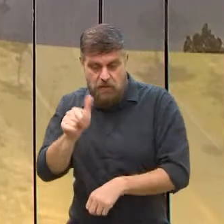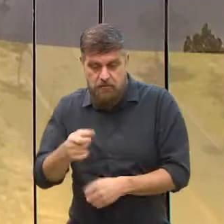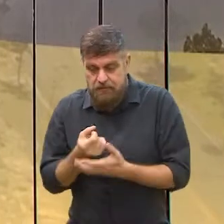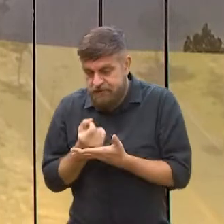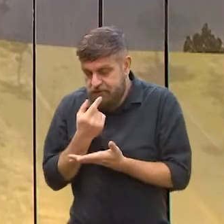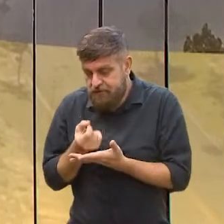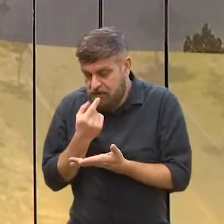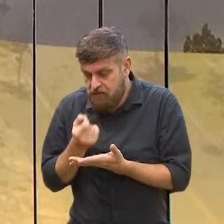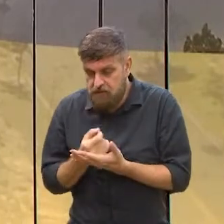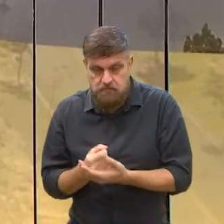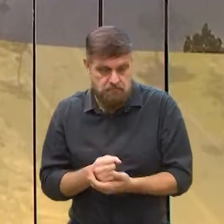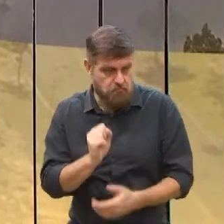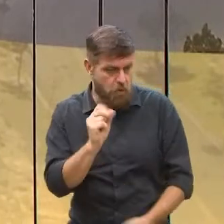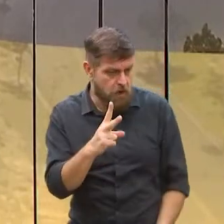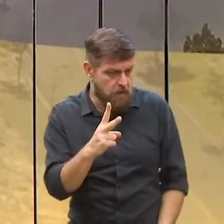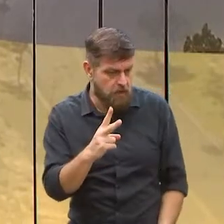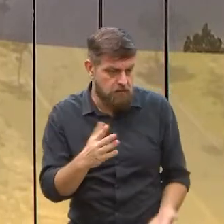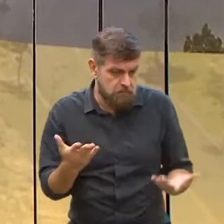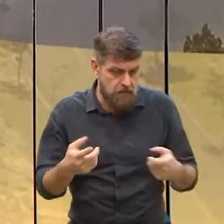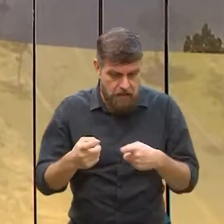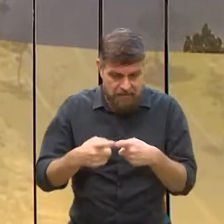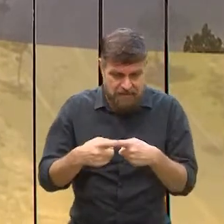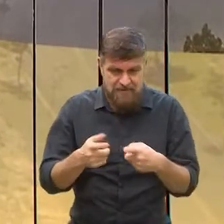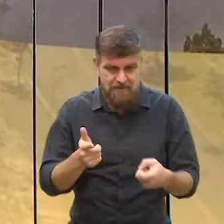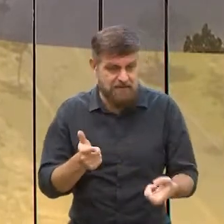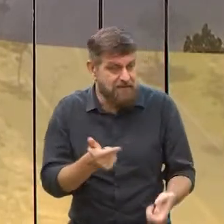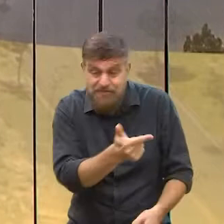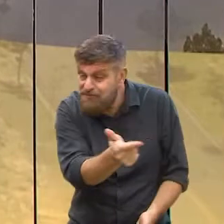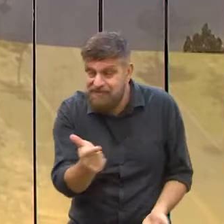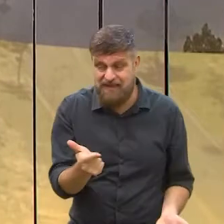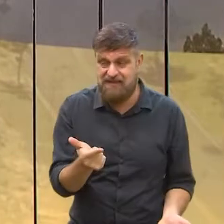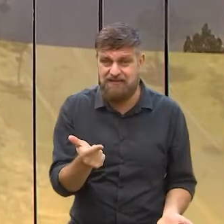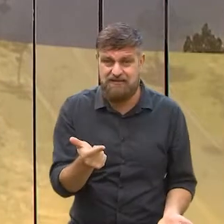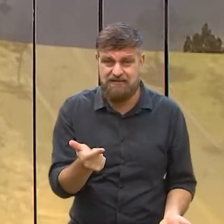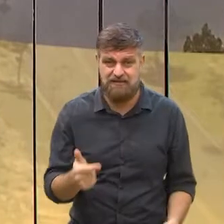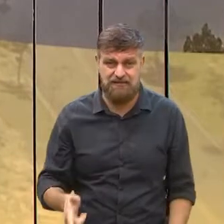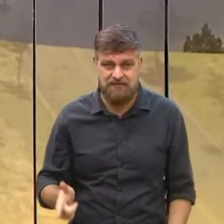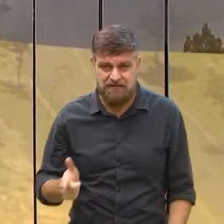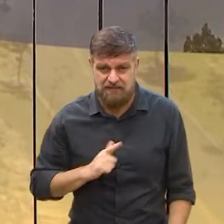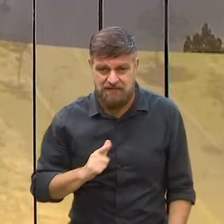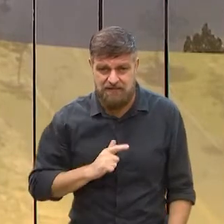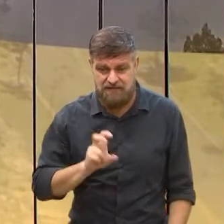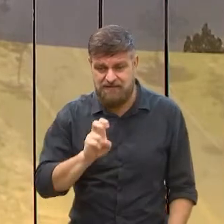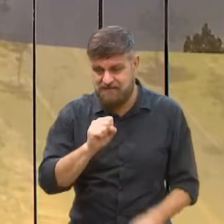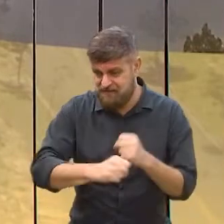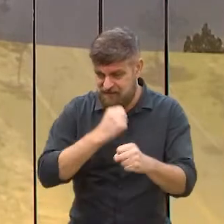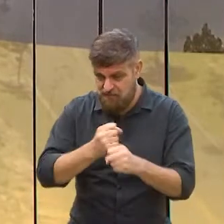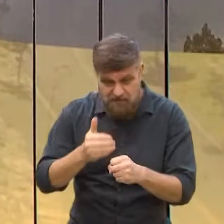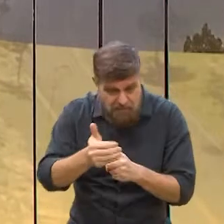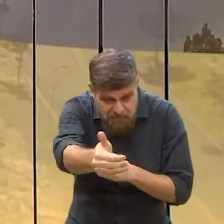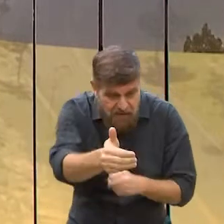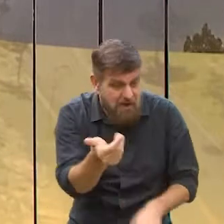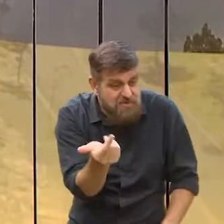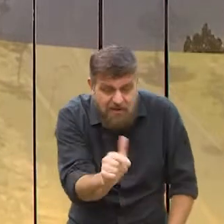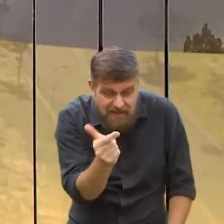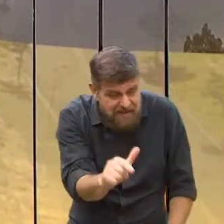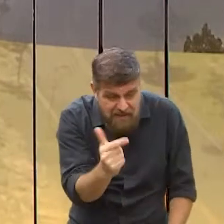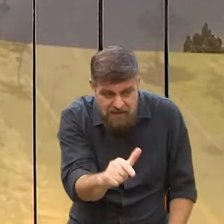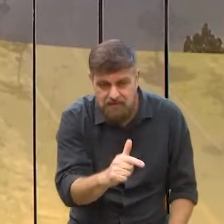remédio, por exemplo? Seria. A medicina tem isso hoje? Não. Vai ter isso em 5 anos? Não.